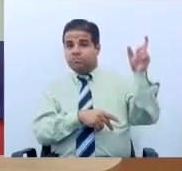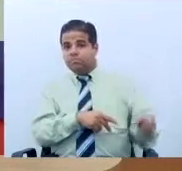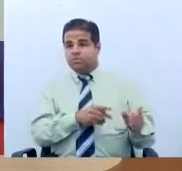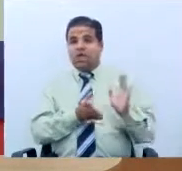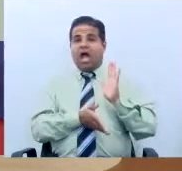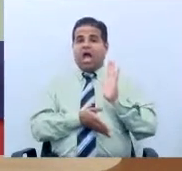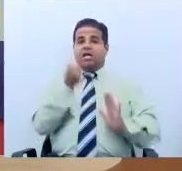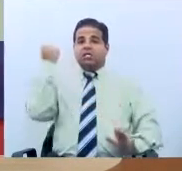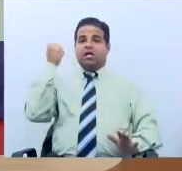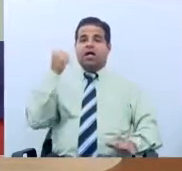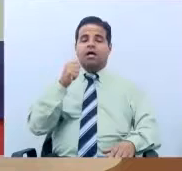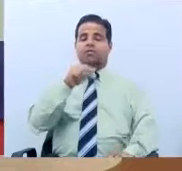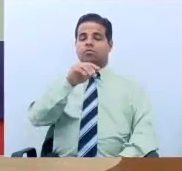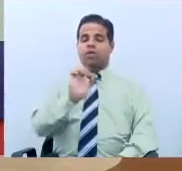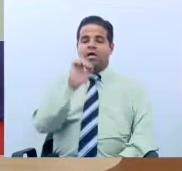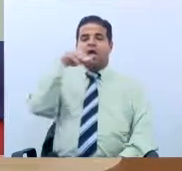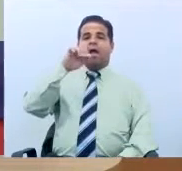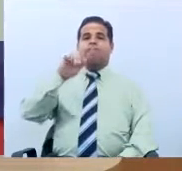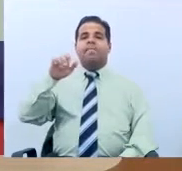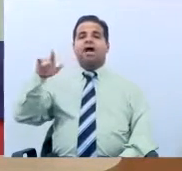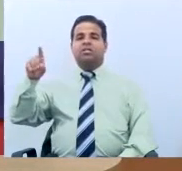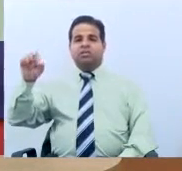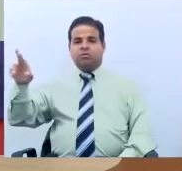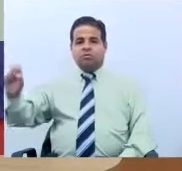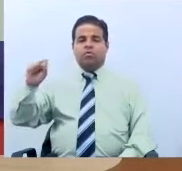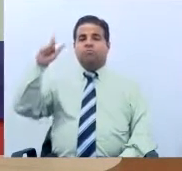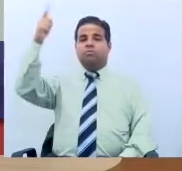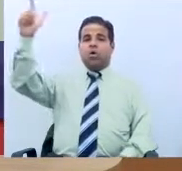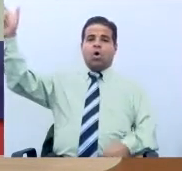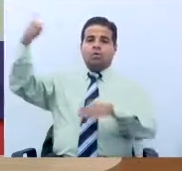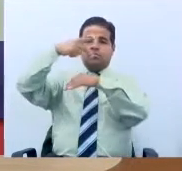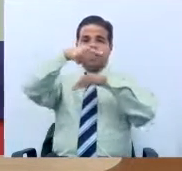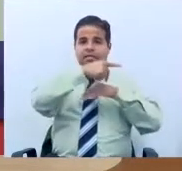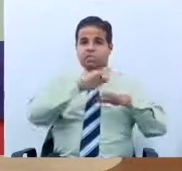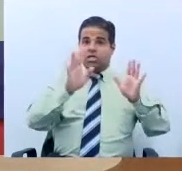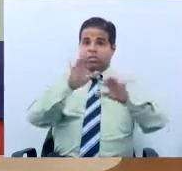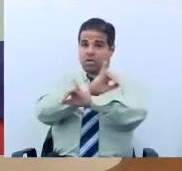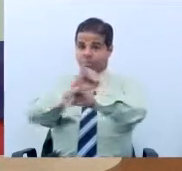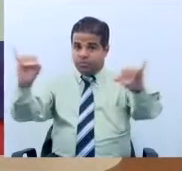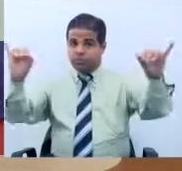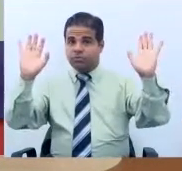retirada de embaixadores no Brasil de diversos países que já anunciaram